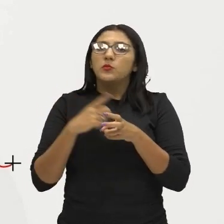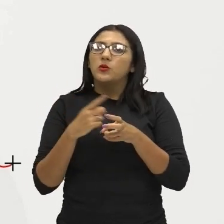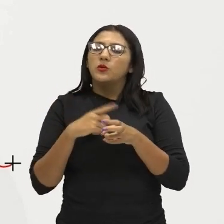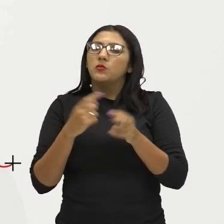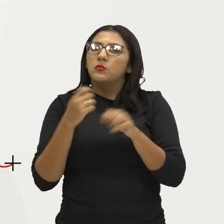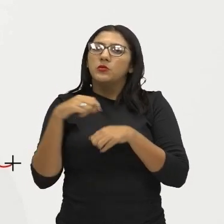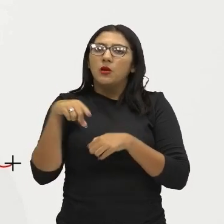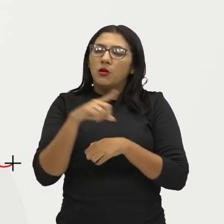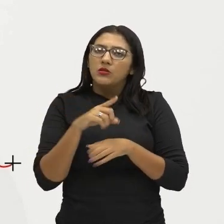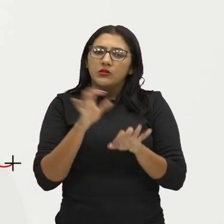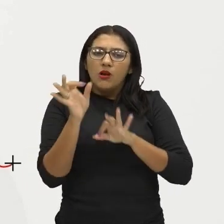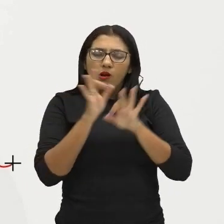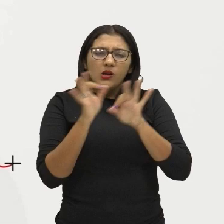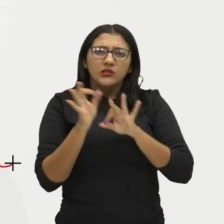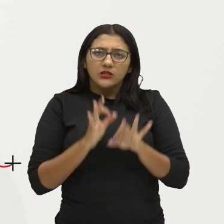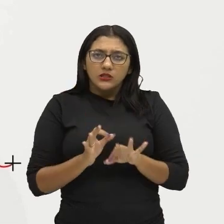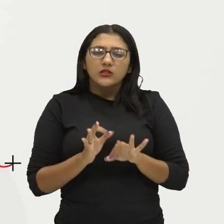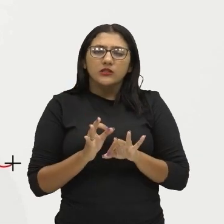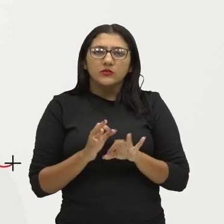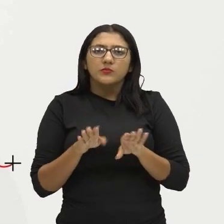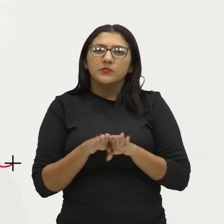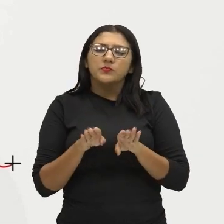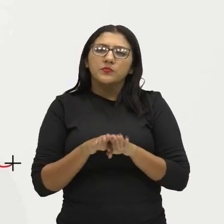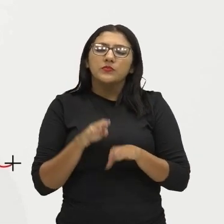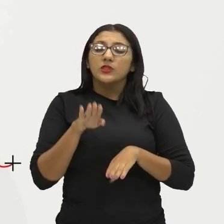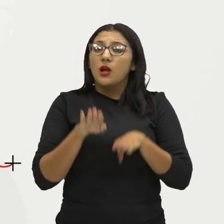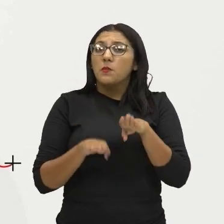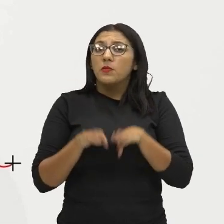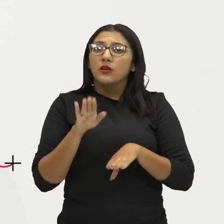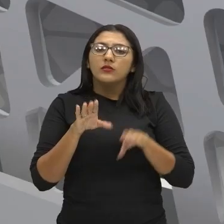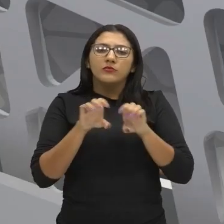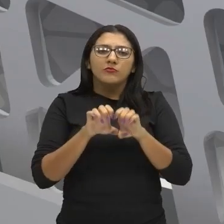pode modelar